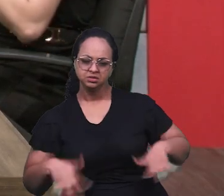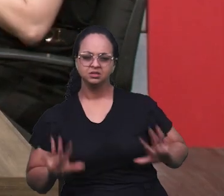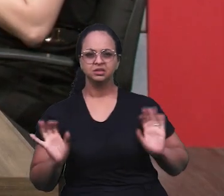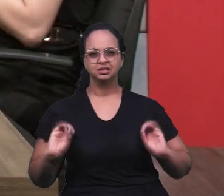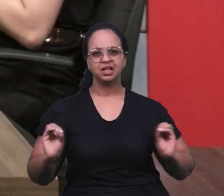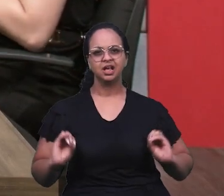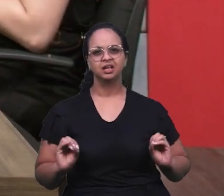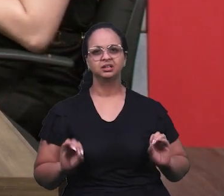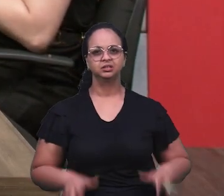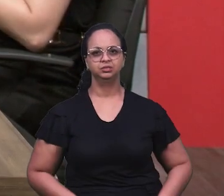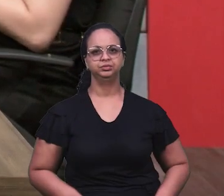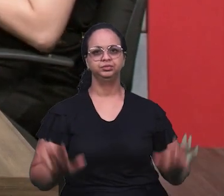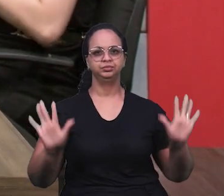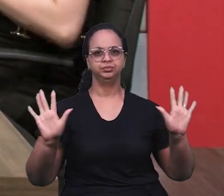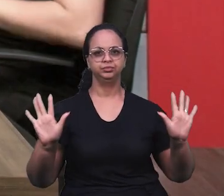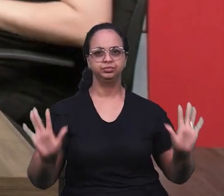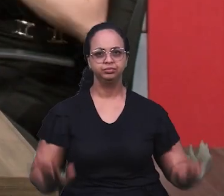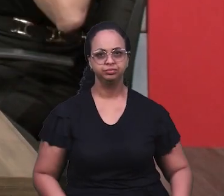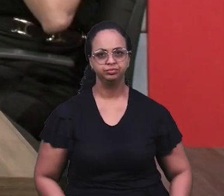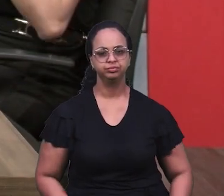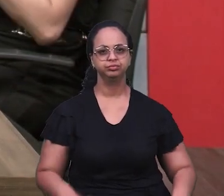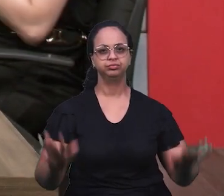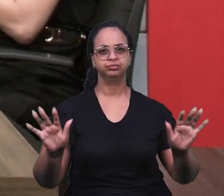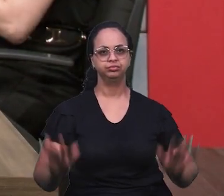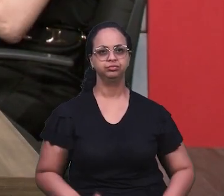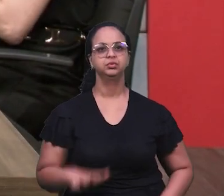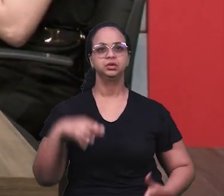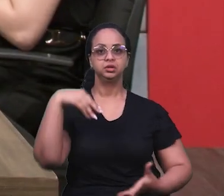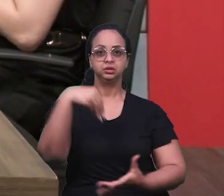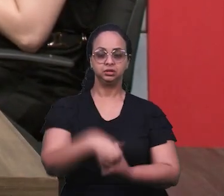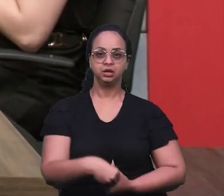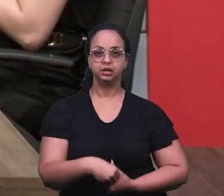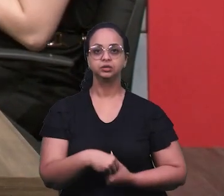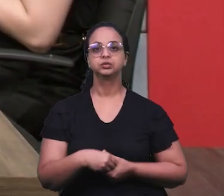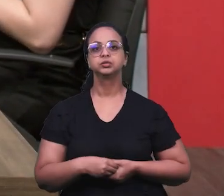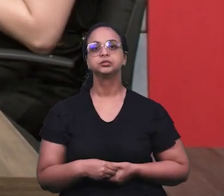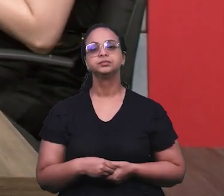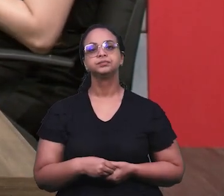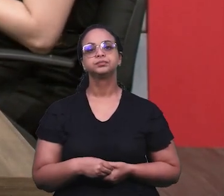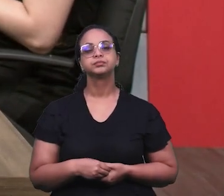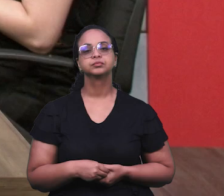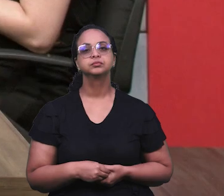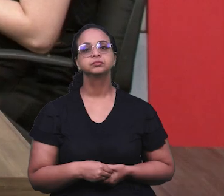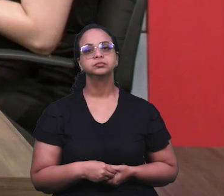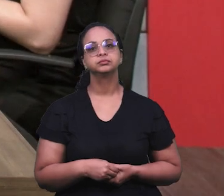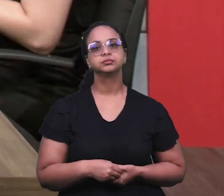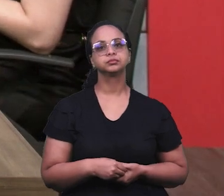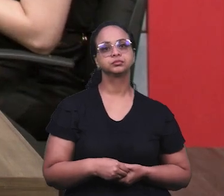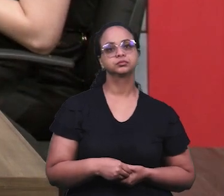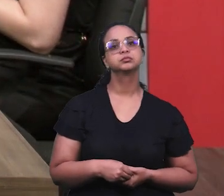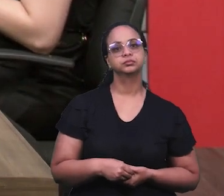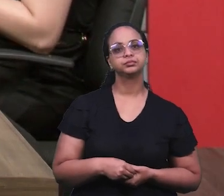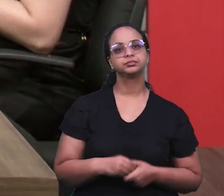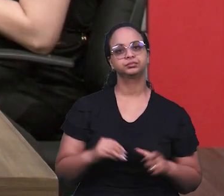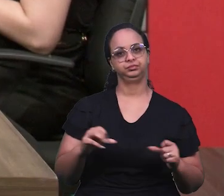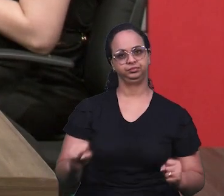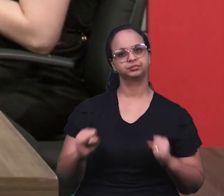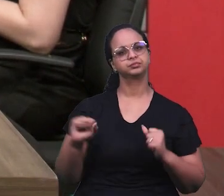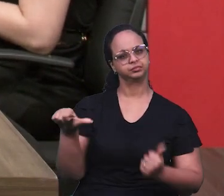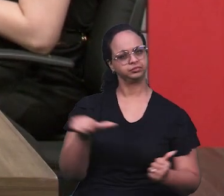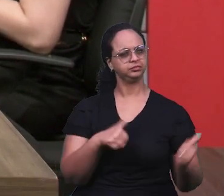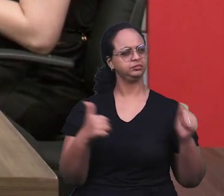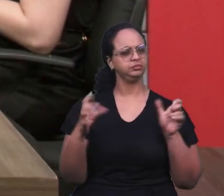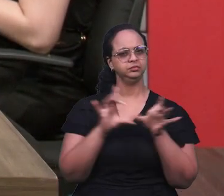de não levantar, né, porque às vezes a roupa flutua entrando no tanque de batismo, né, mas é possível